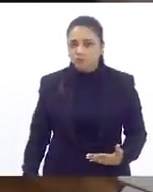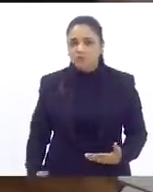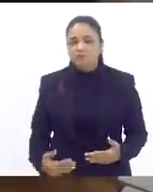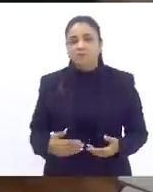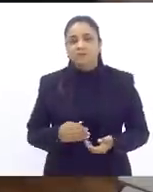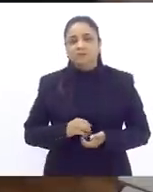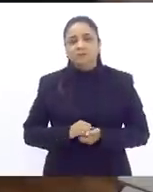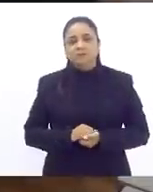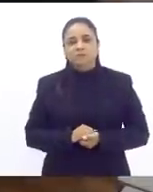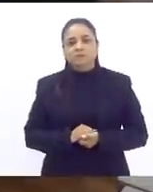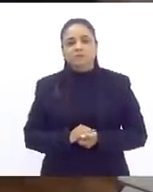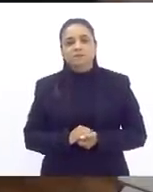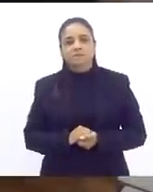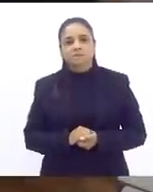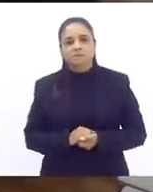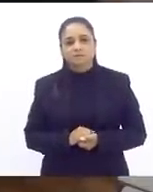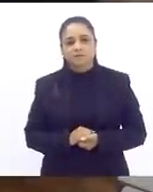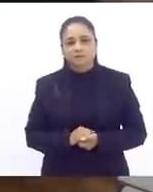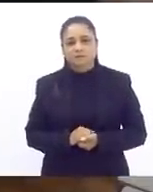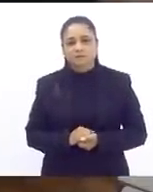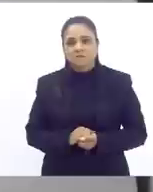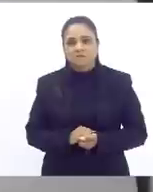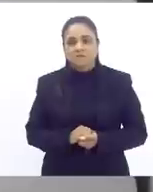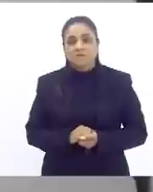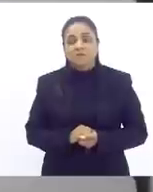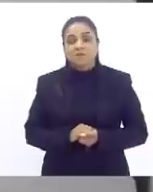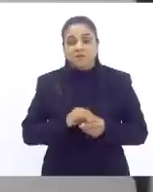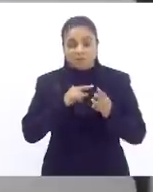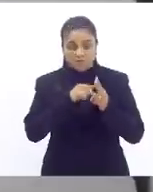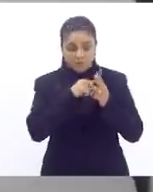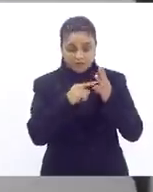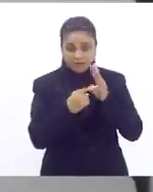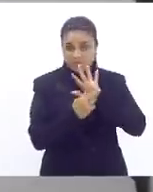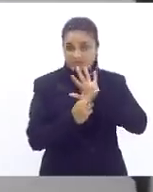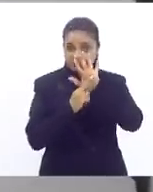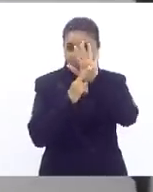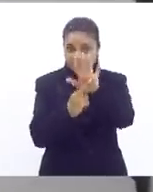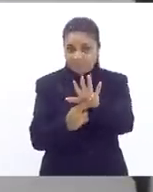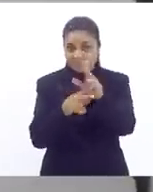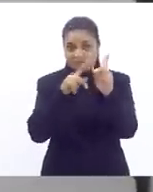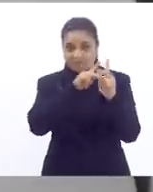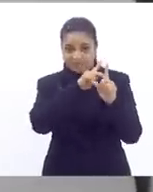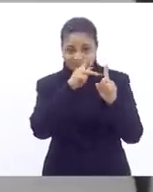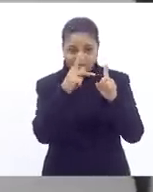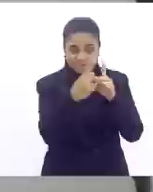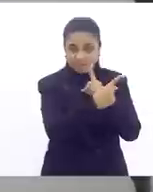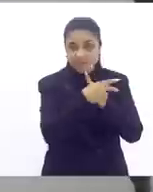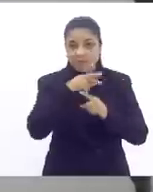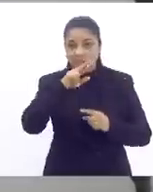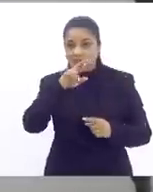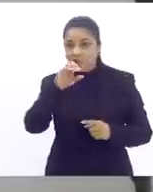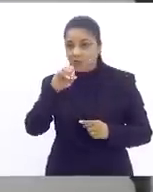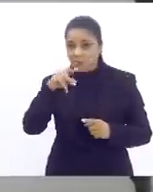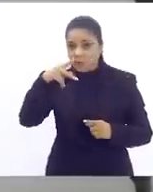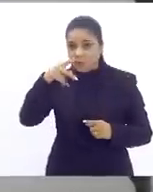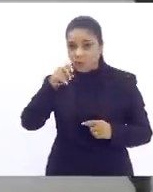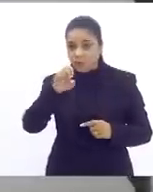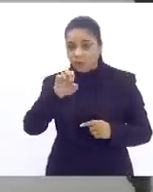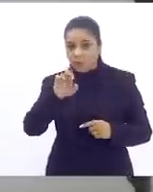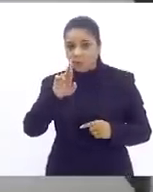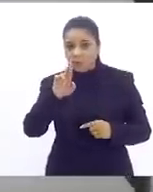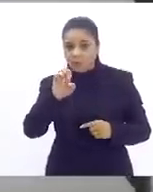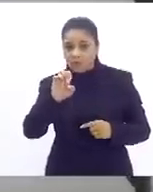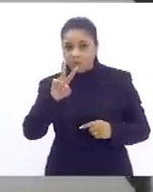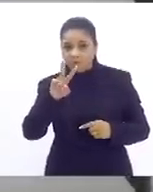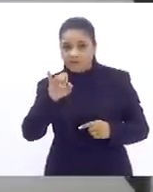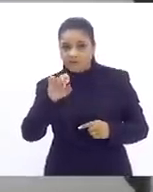e implementando aqui os três representantes do Rio previdência e o representante da